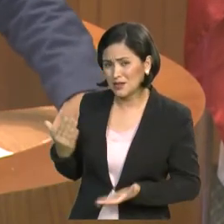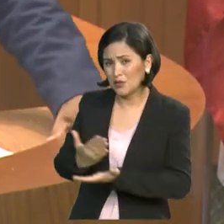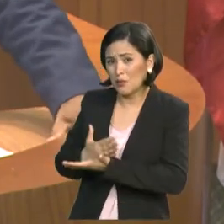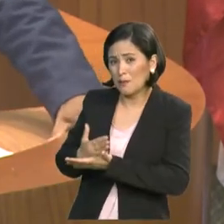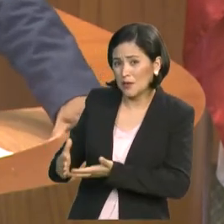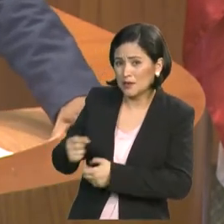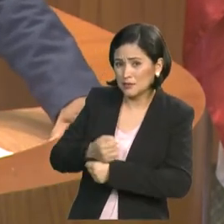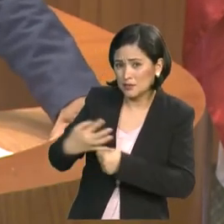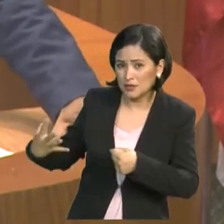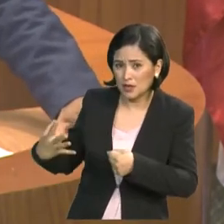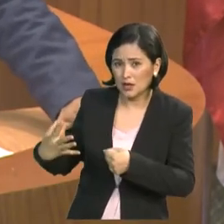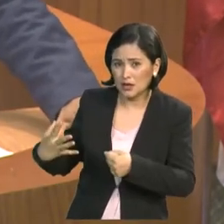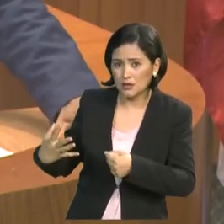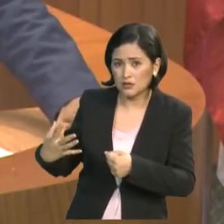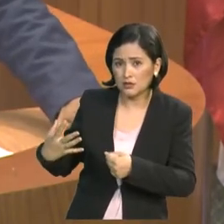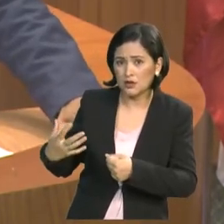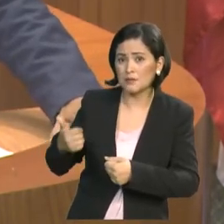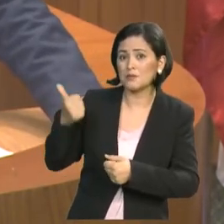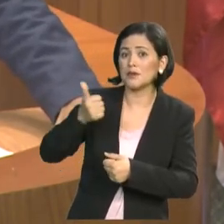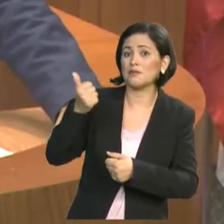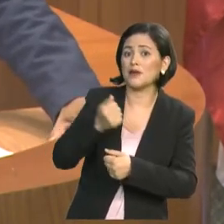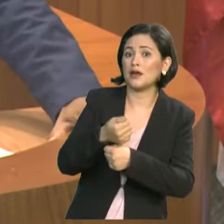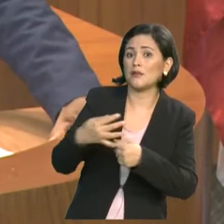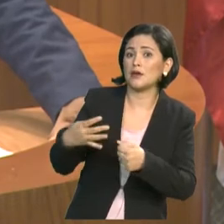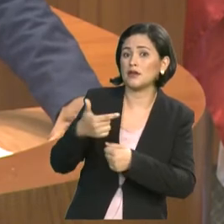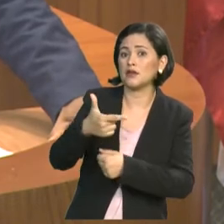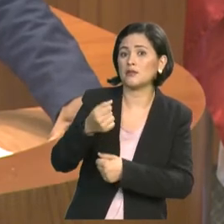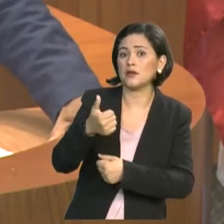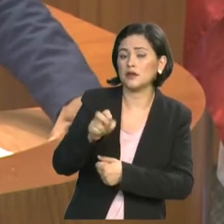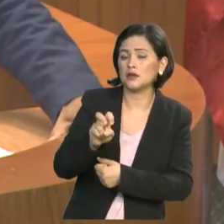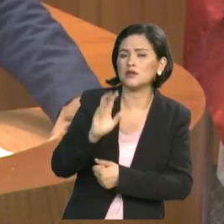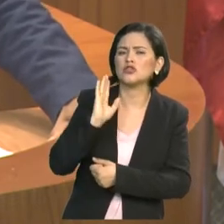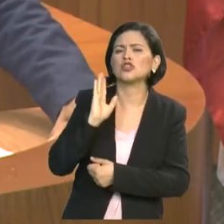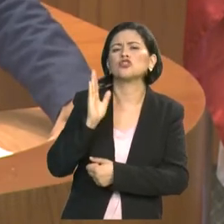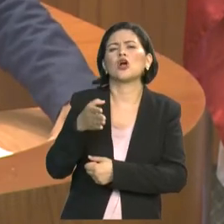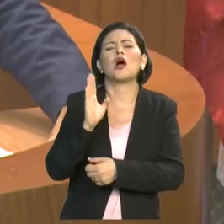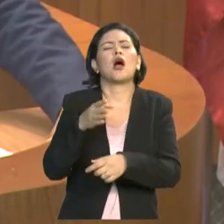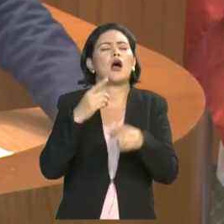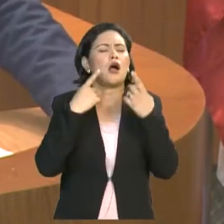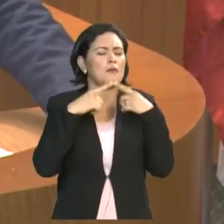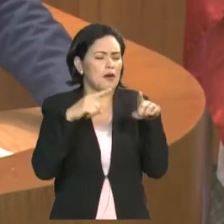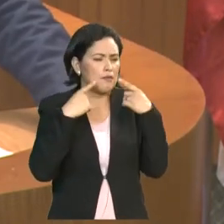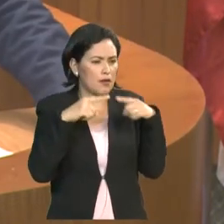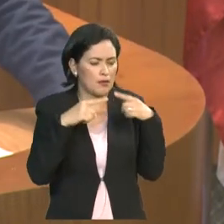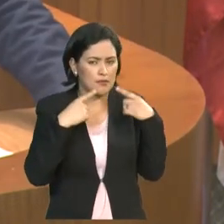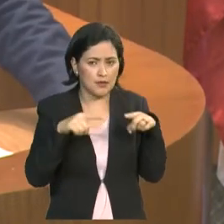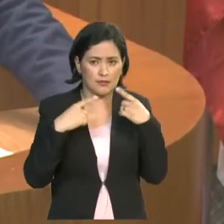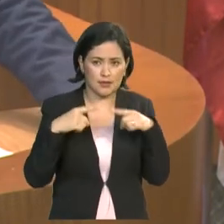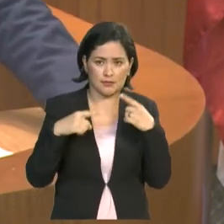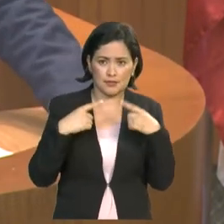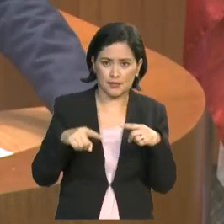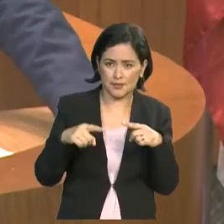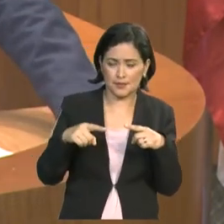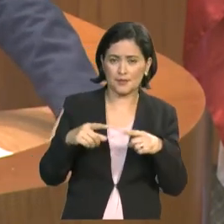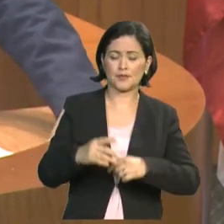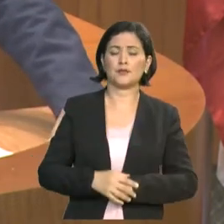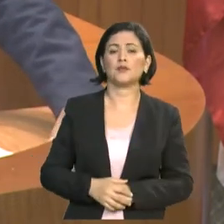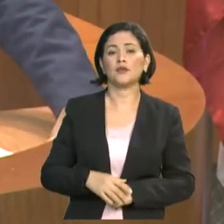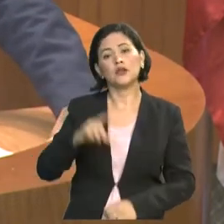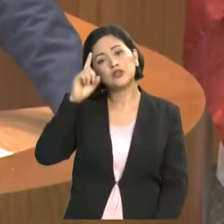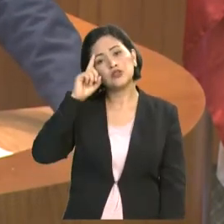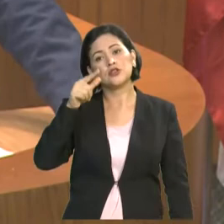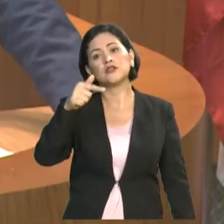2015, nós já denunciávamos. Os meus primeiros pronunciamentos na Assembleia Legislativa do estado do Maranhão foi no dia 7 de